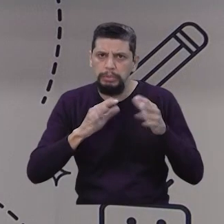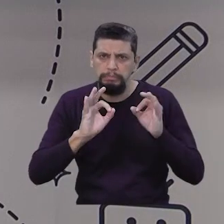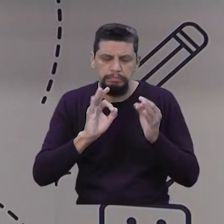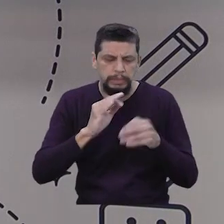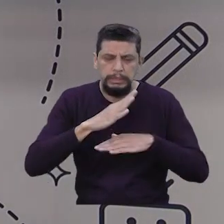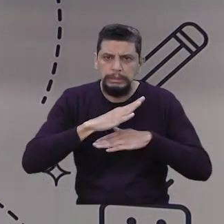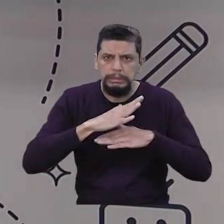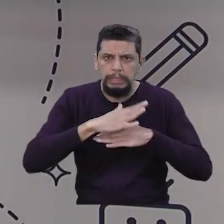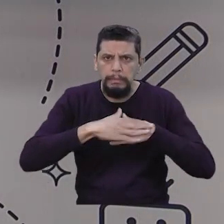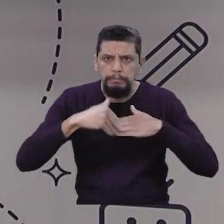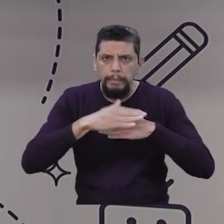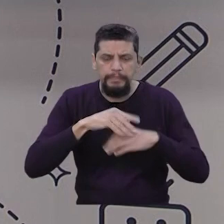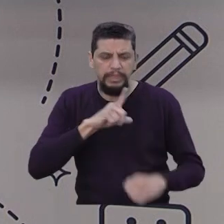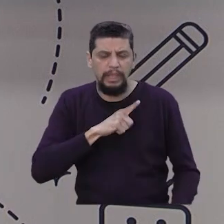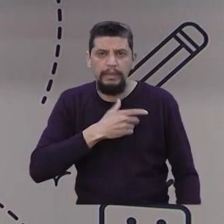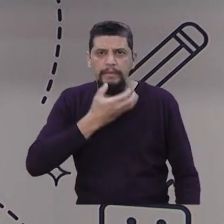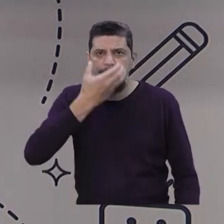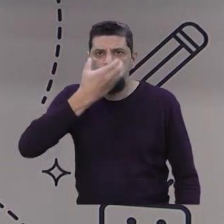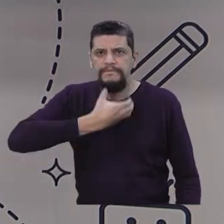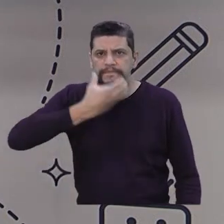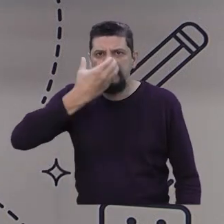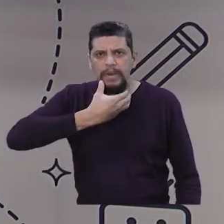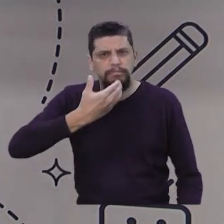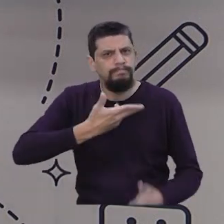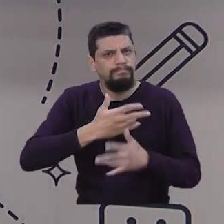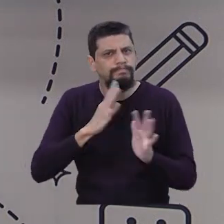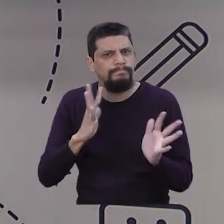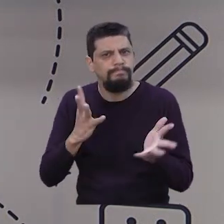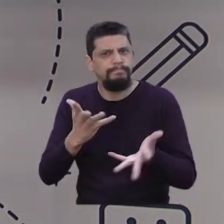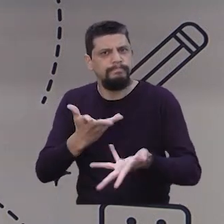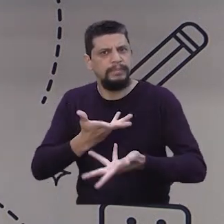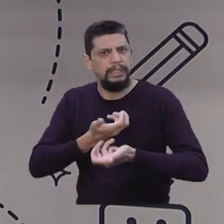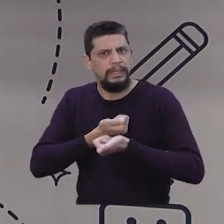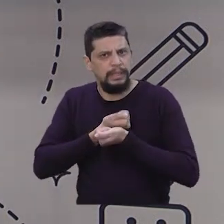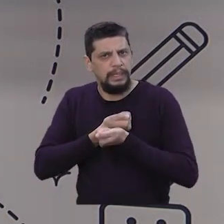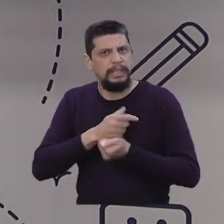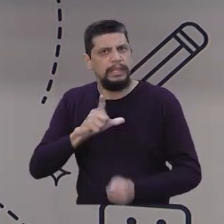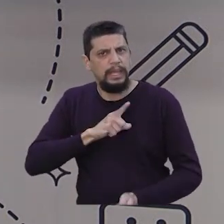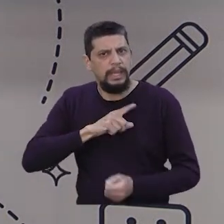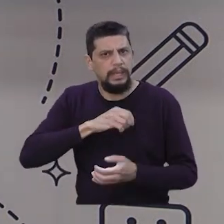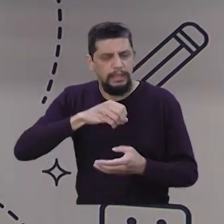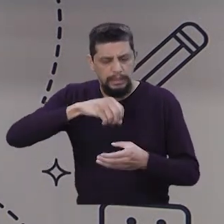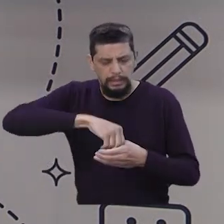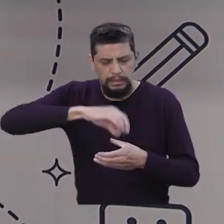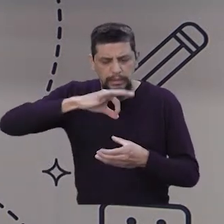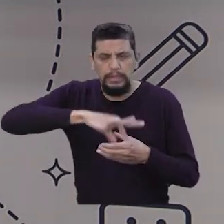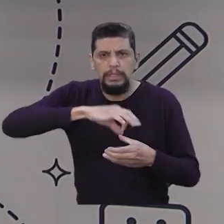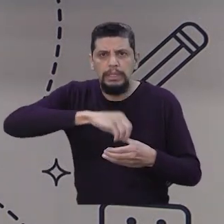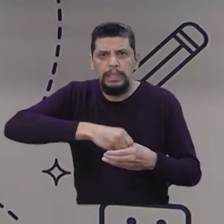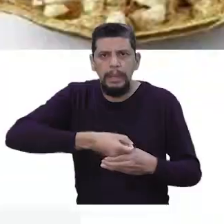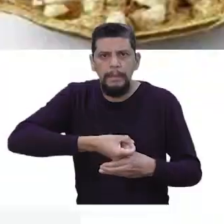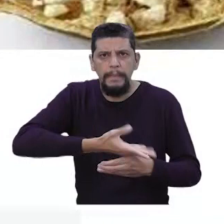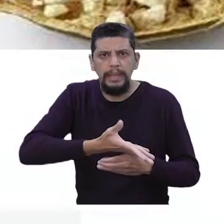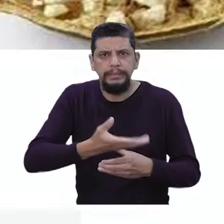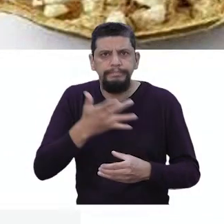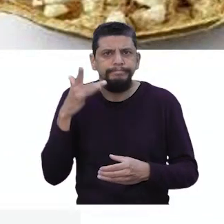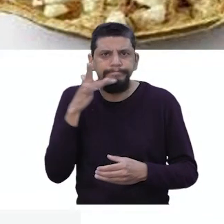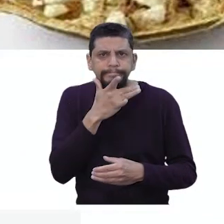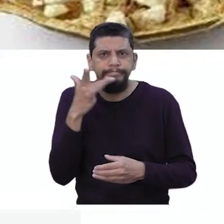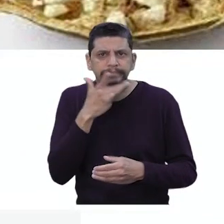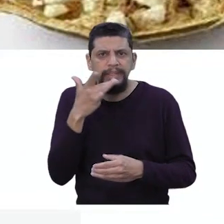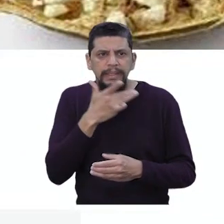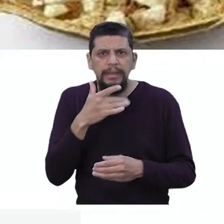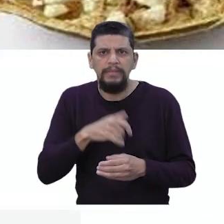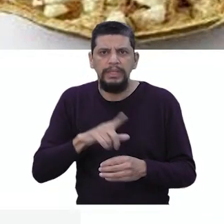capricho. Você tem frutos maravilhosos, você também tem sementes deliciosas. Você